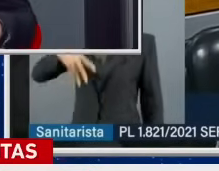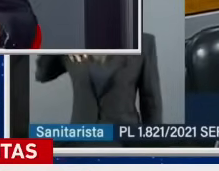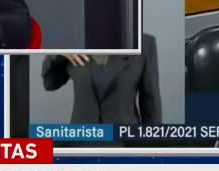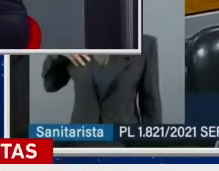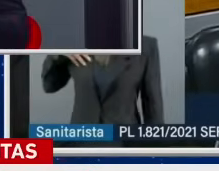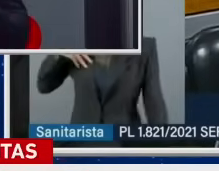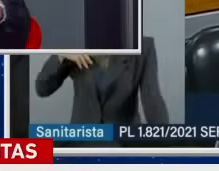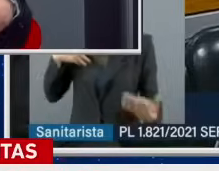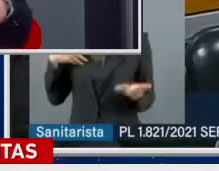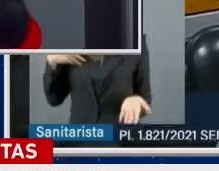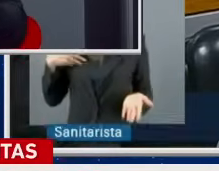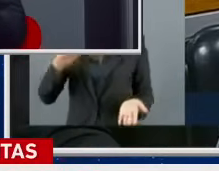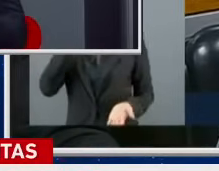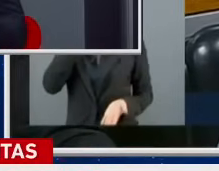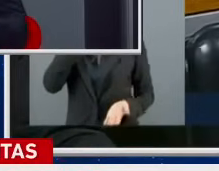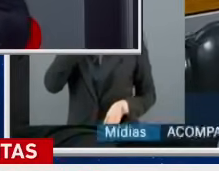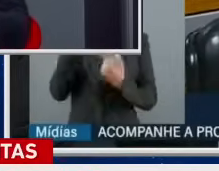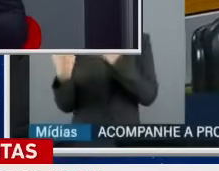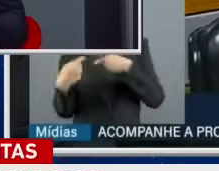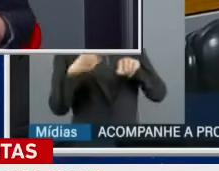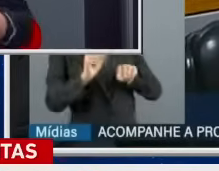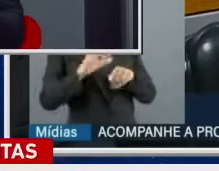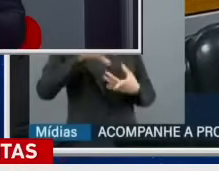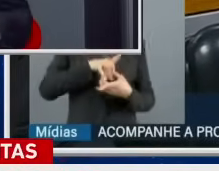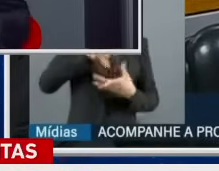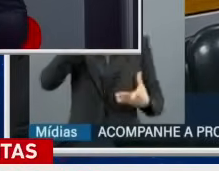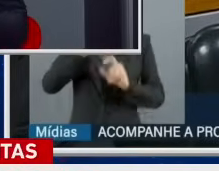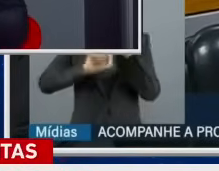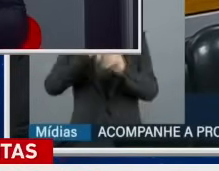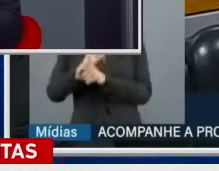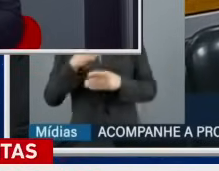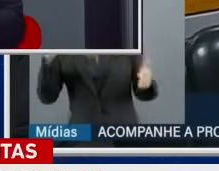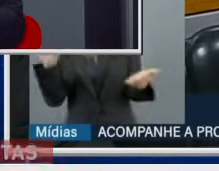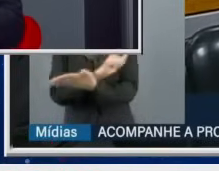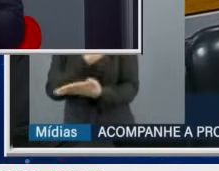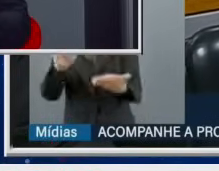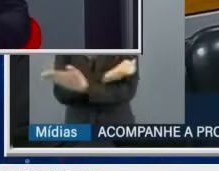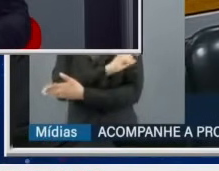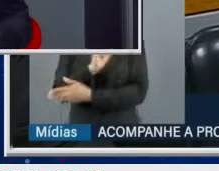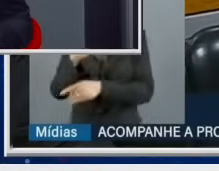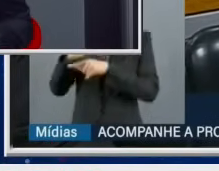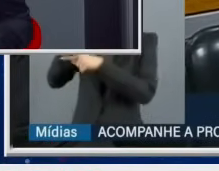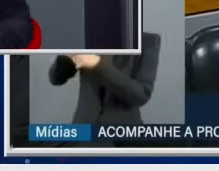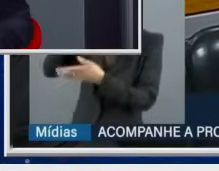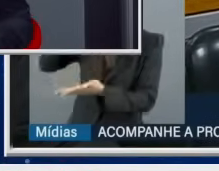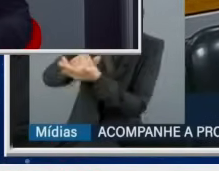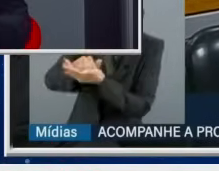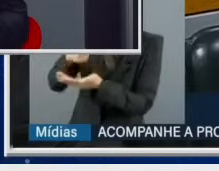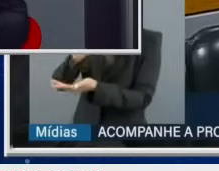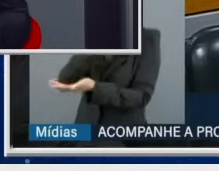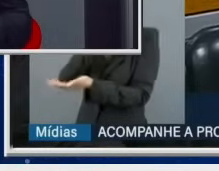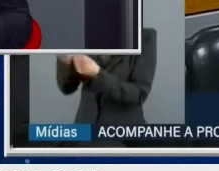golpe armado por um grupo, financiado por outro grupo e tal, tudo isso ligado ao ex-presidente da República, Jair Bolsonaro. O problema